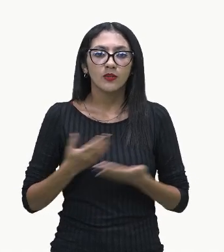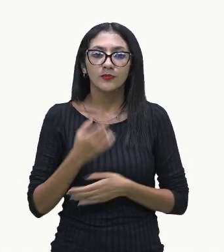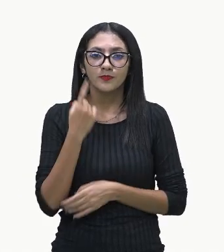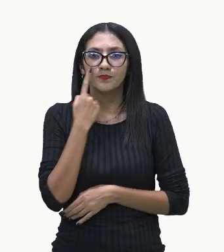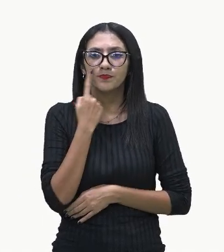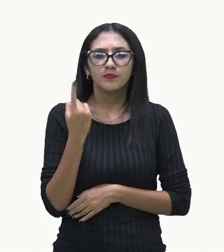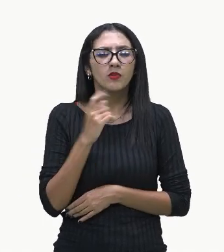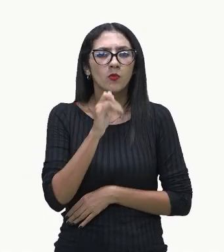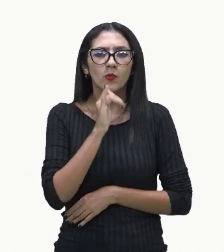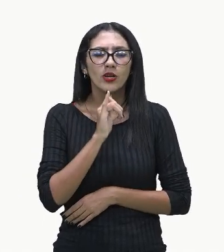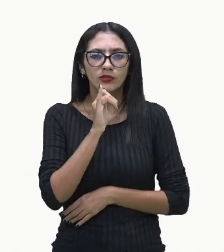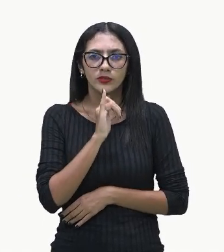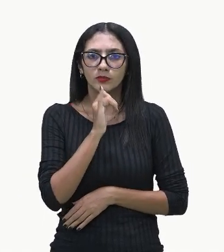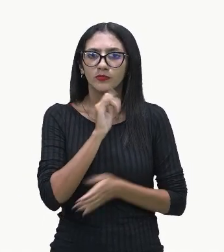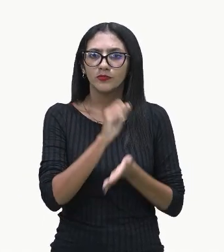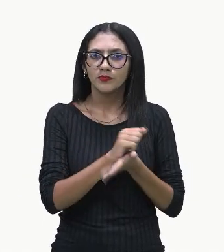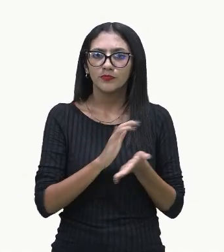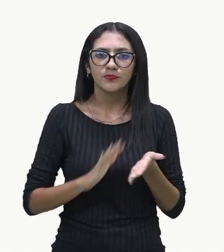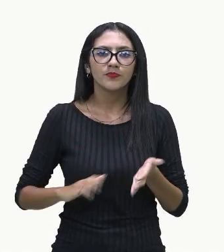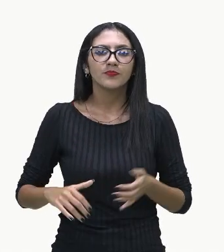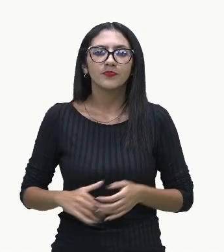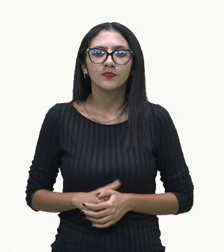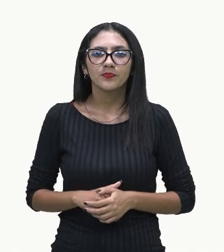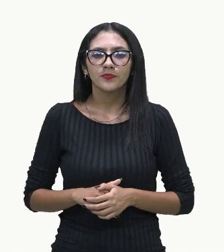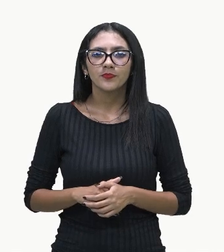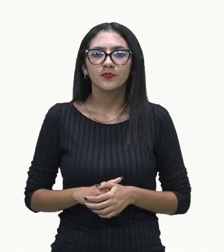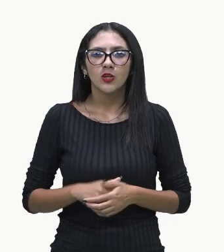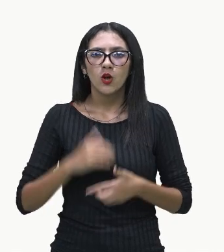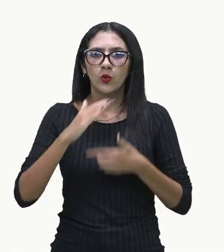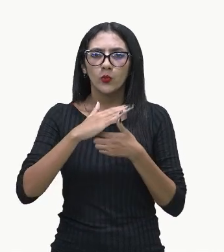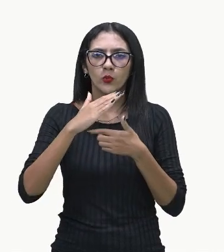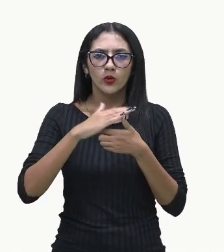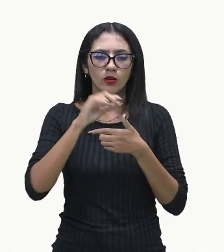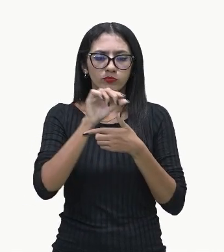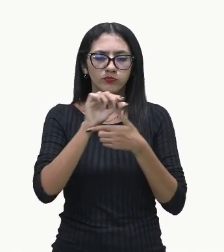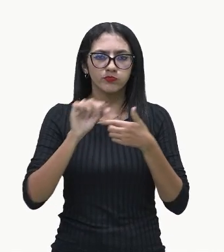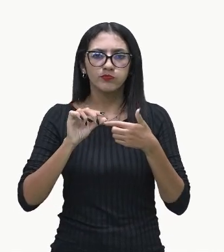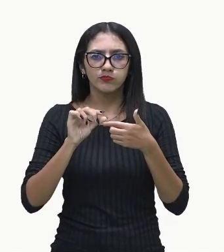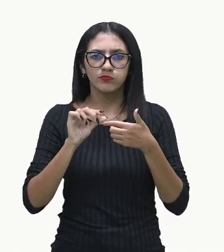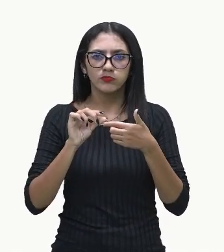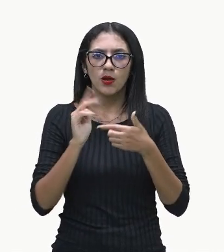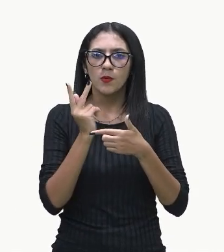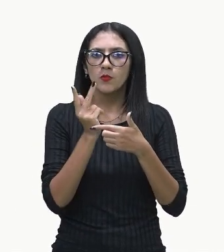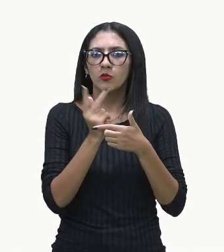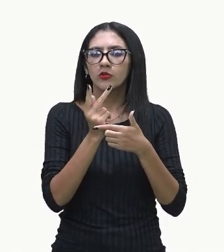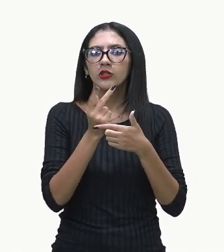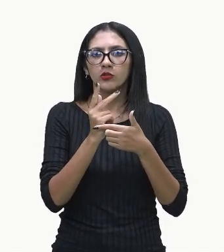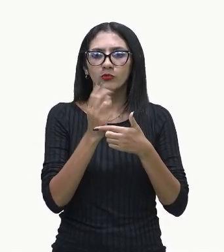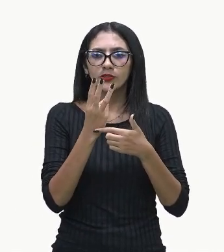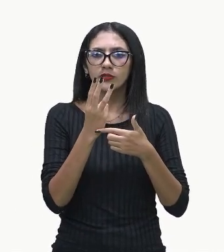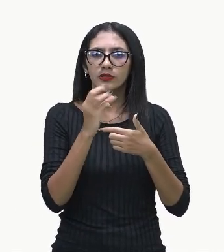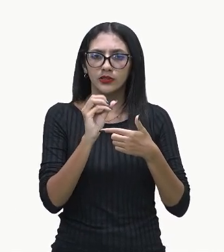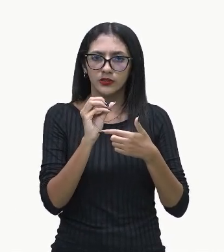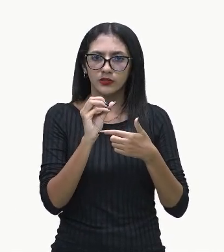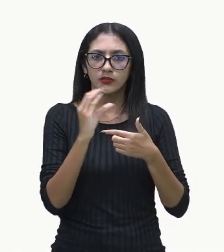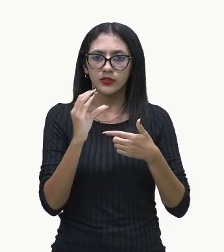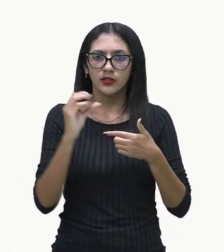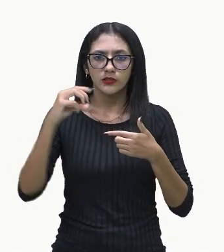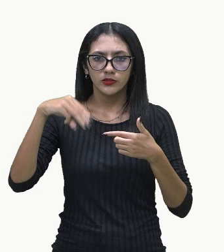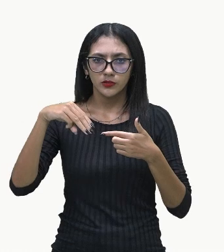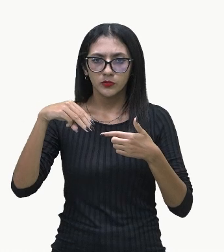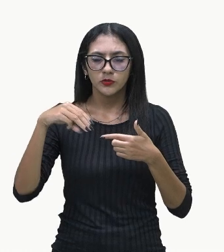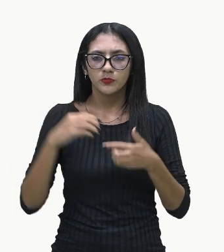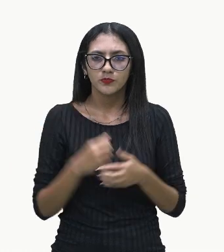dessas relações, nós temos num triângulo retângulo, a hipotenusa mede 30 centímetros e um